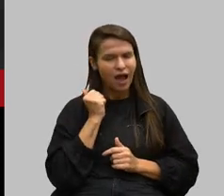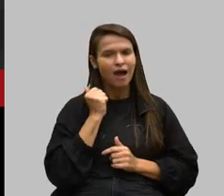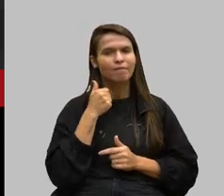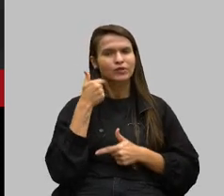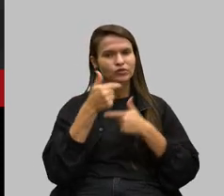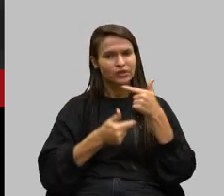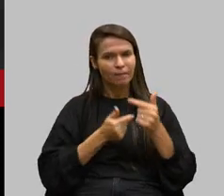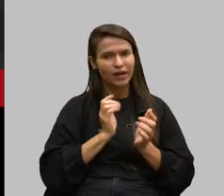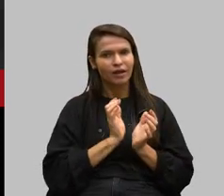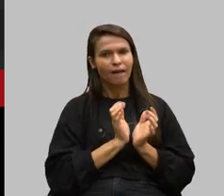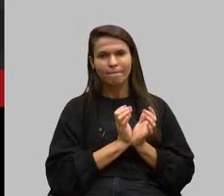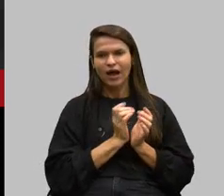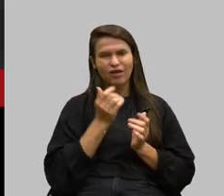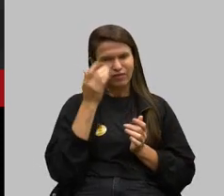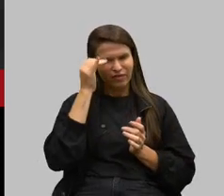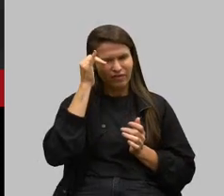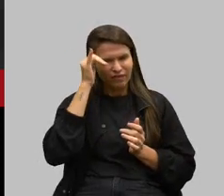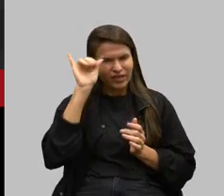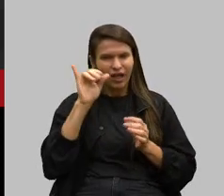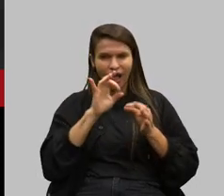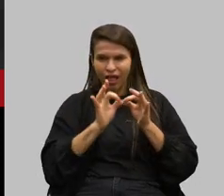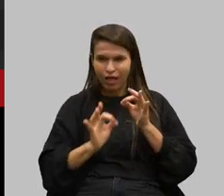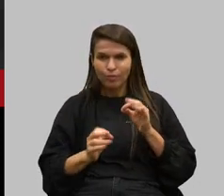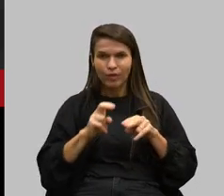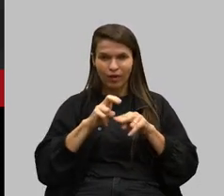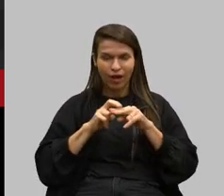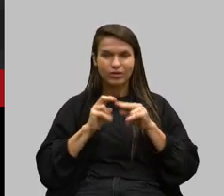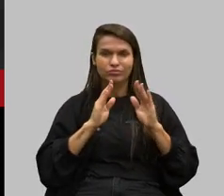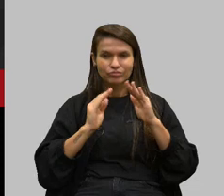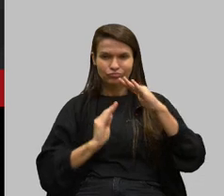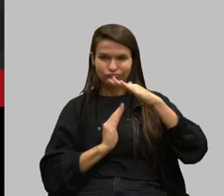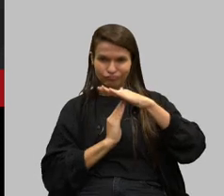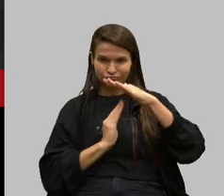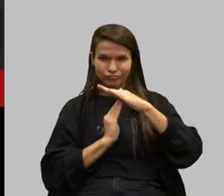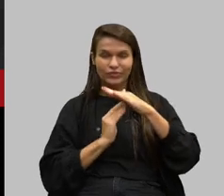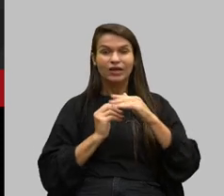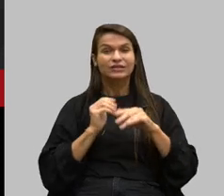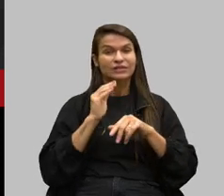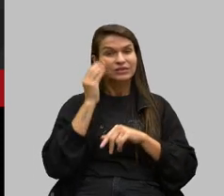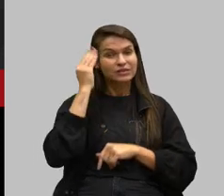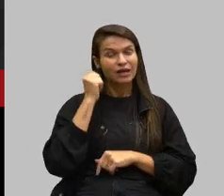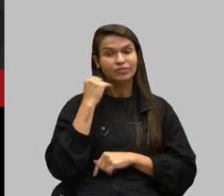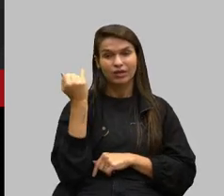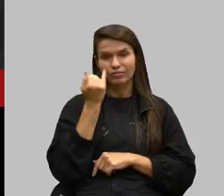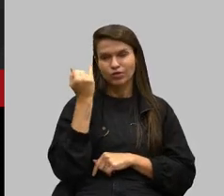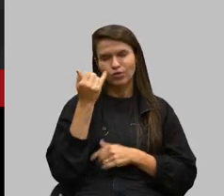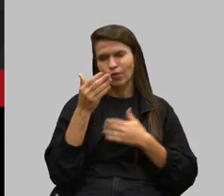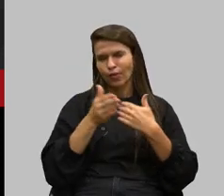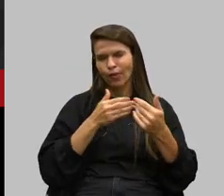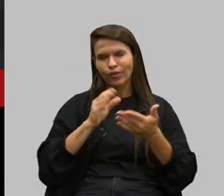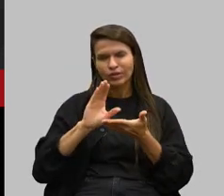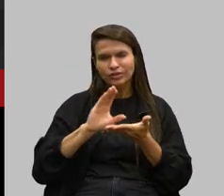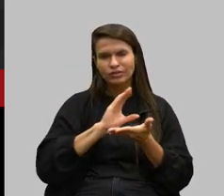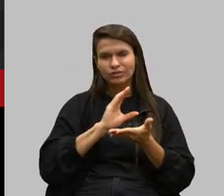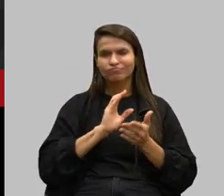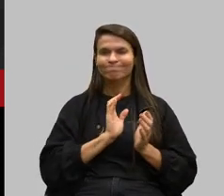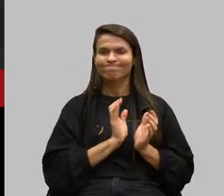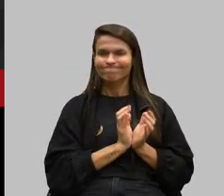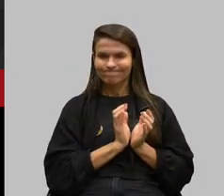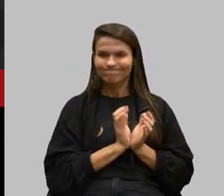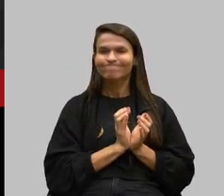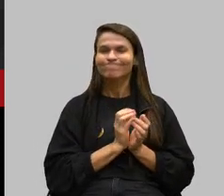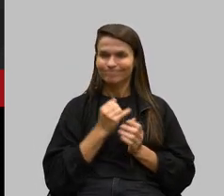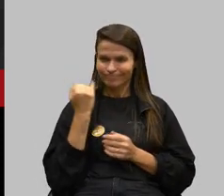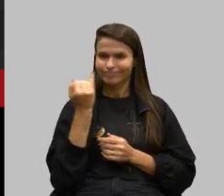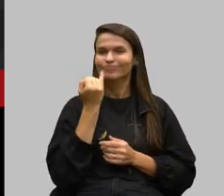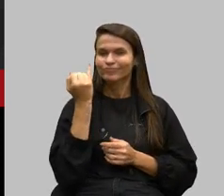trabalho da Pai eu não vou aqui me estender por causa do meu tempo mas sabem da importância e que qualquer recurso para pai é muito recurso faz